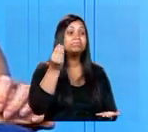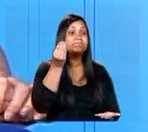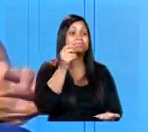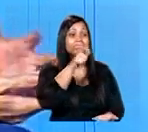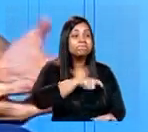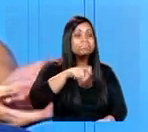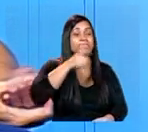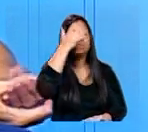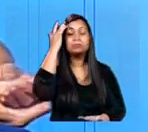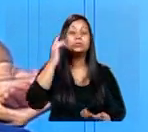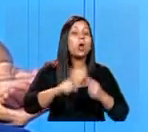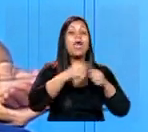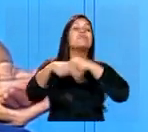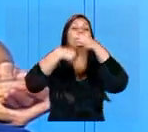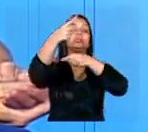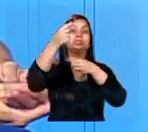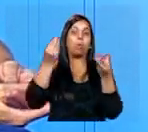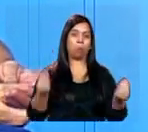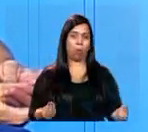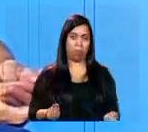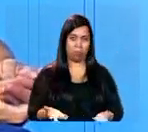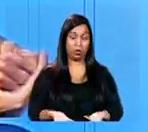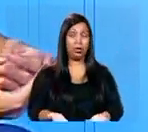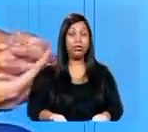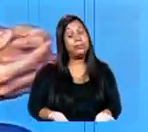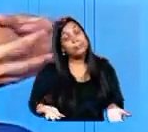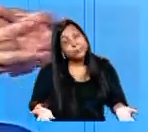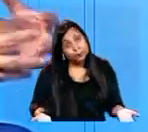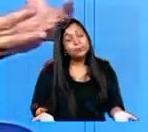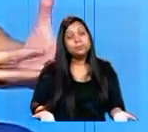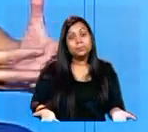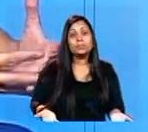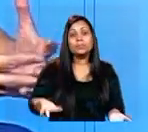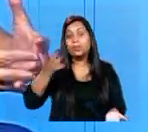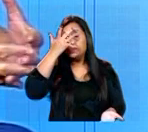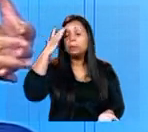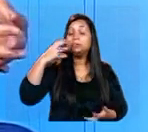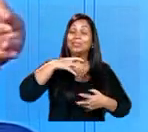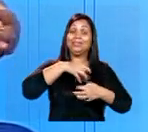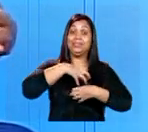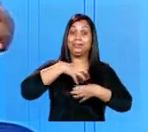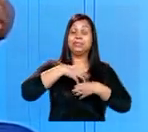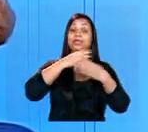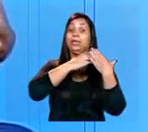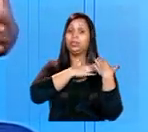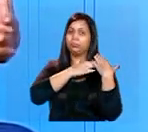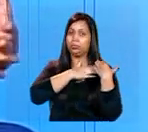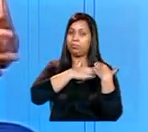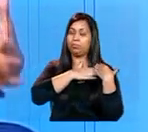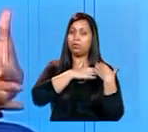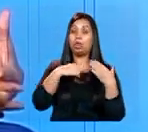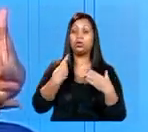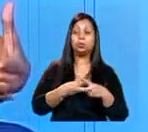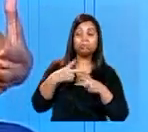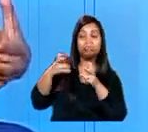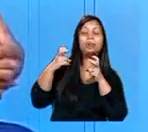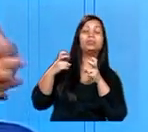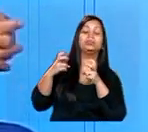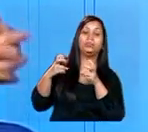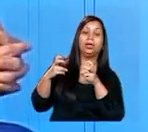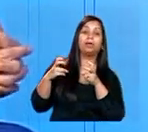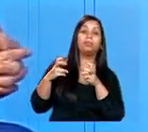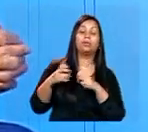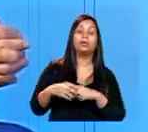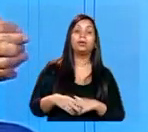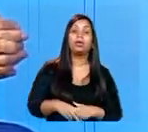depende muito da evolução do paciente, né? E felizmente, para que o cuidador se sinta responsável, a gente